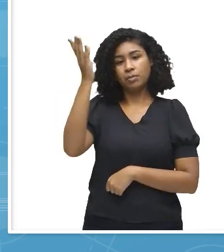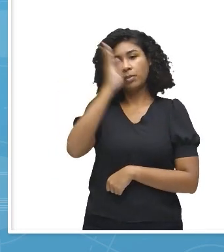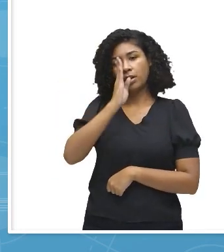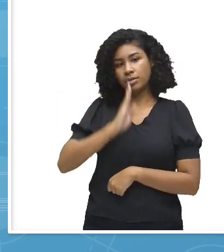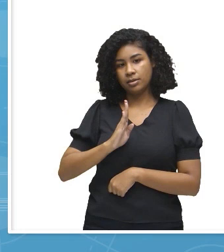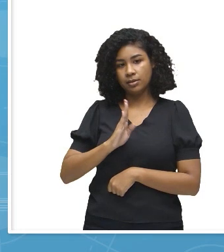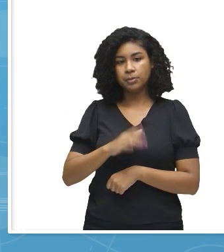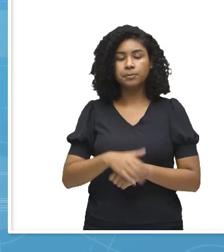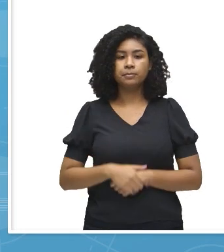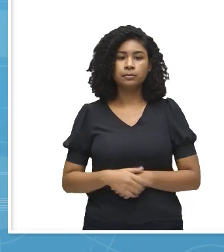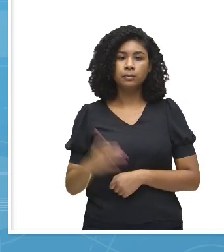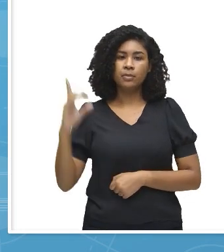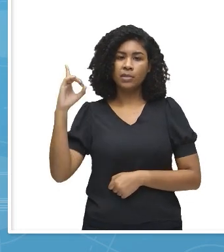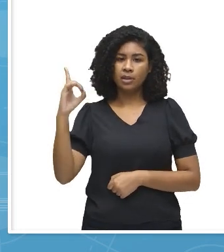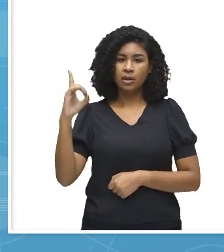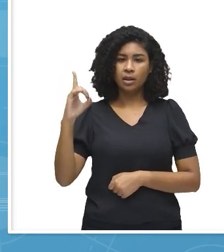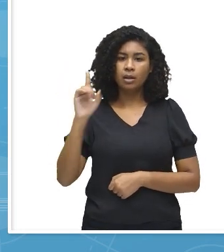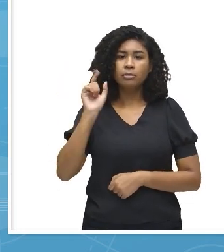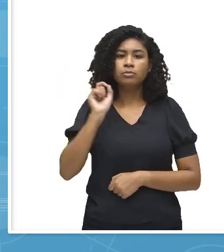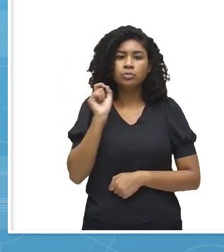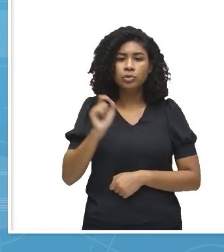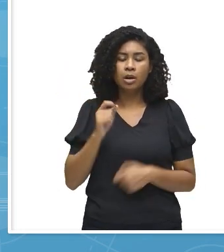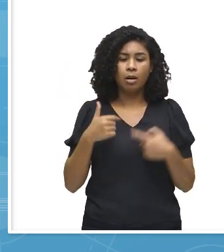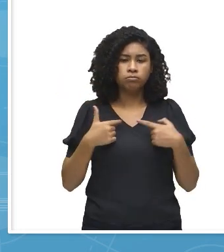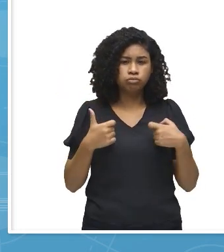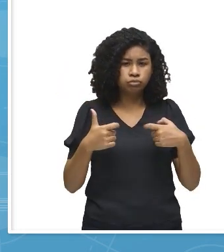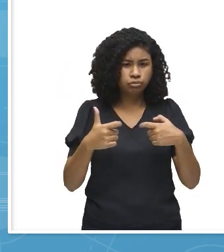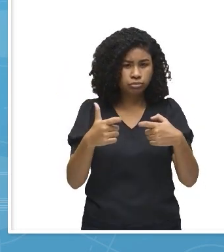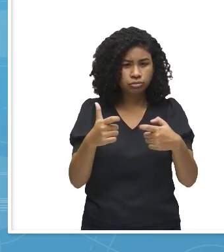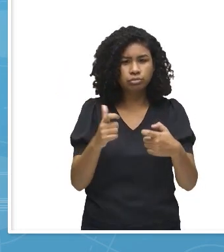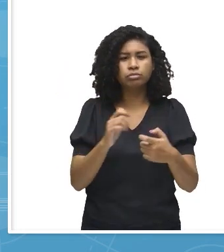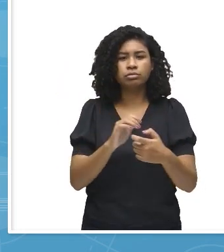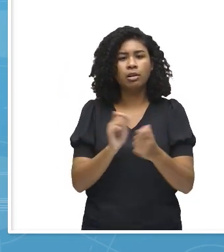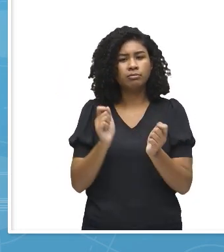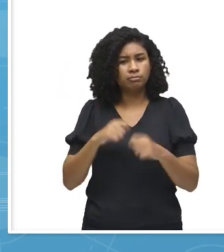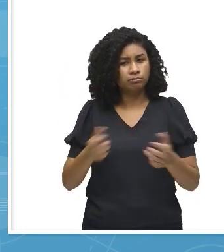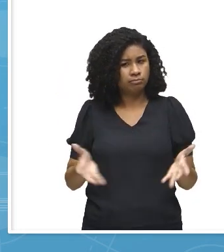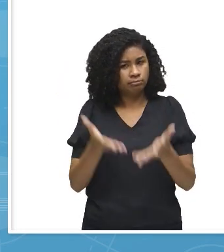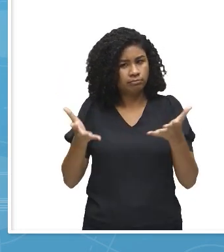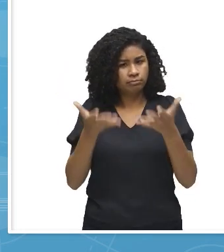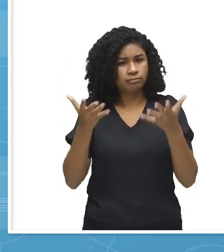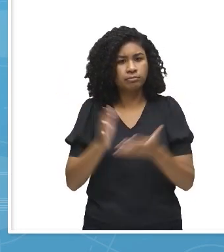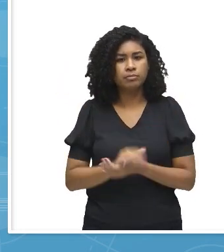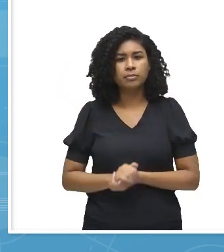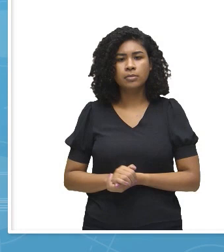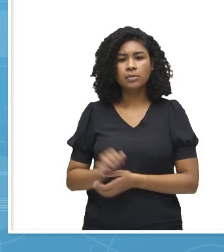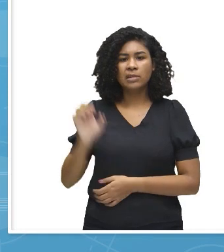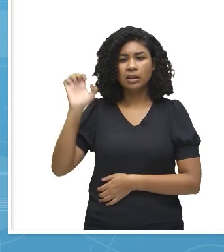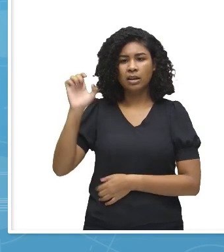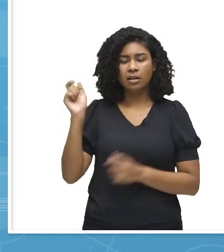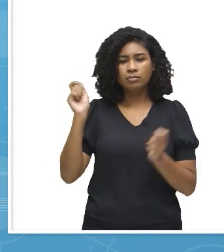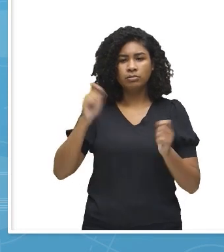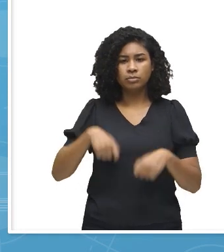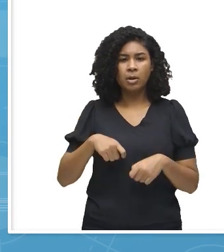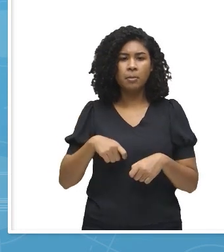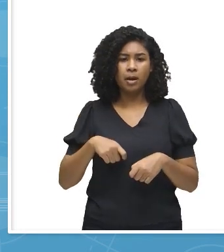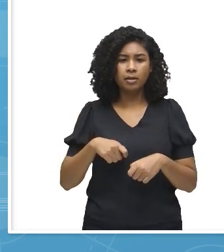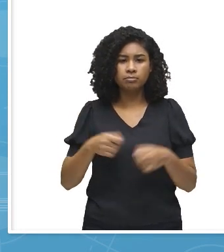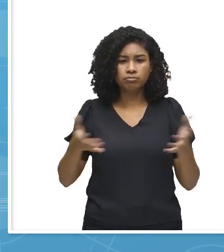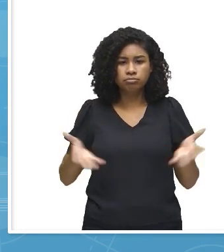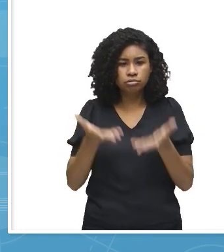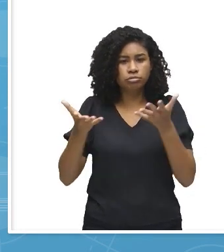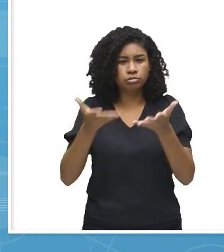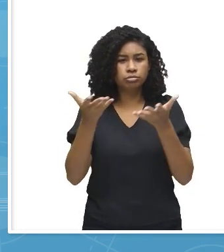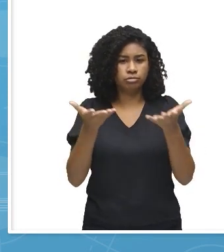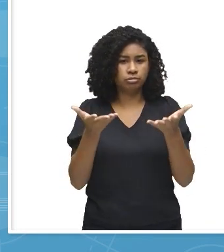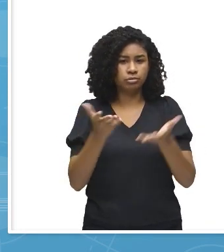mineração. Na letra D, geraram movimentos nativistas, ou letra E, favoreceram o abastecimento de gêneros. Então, a gente vai